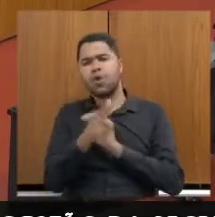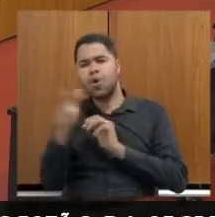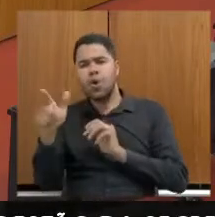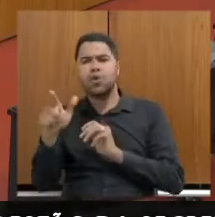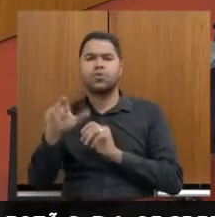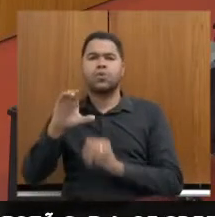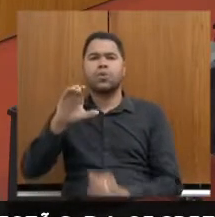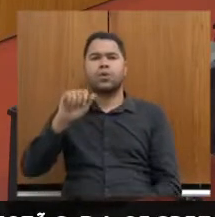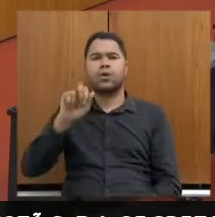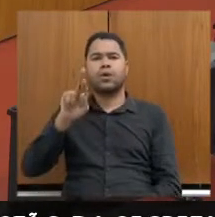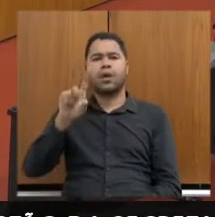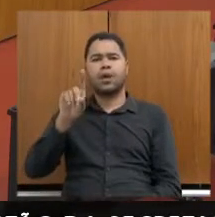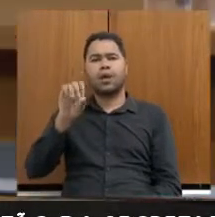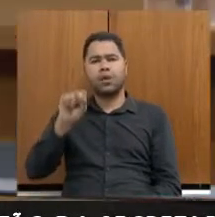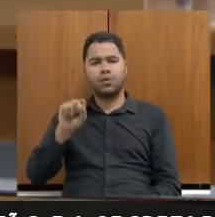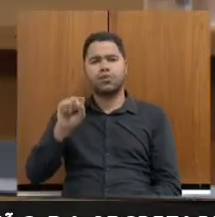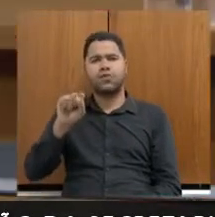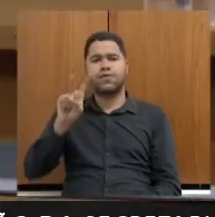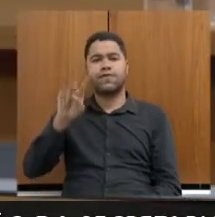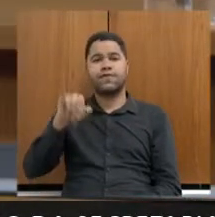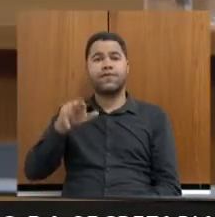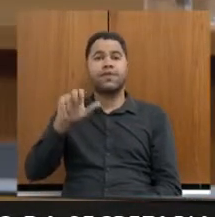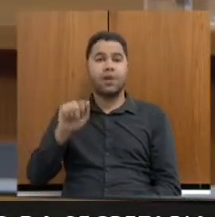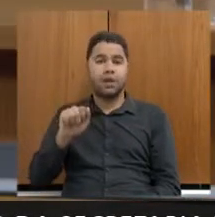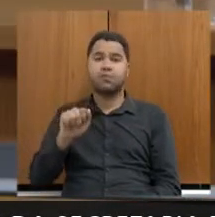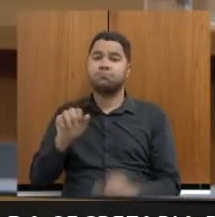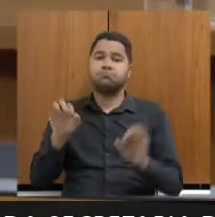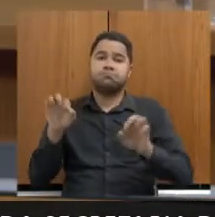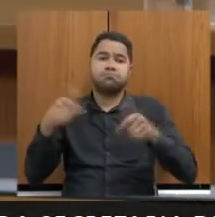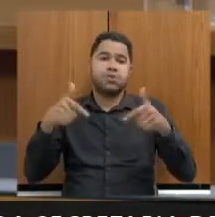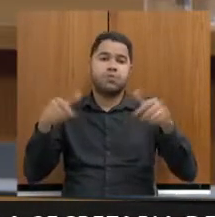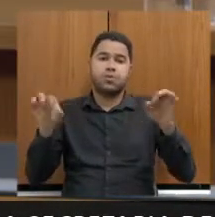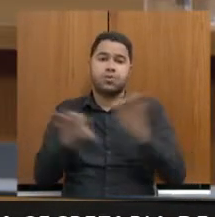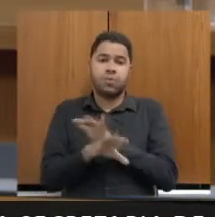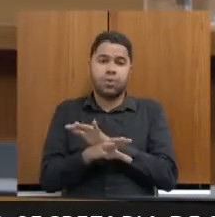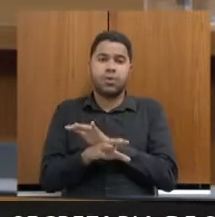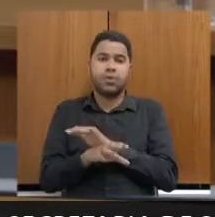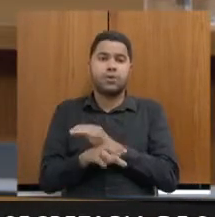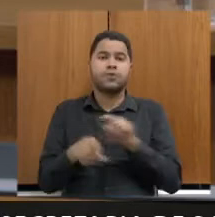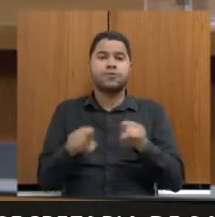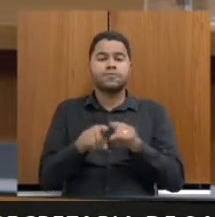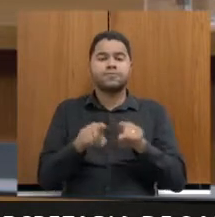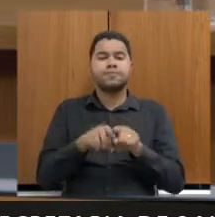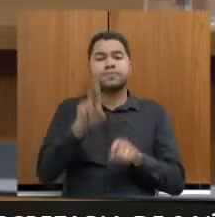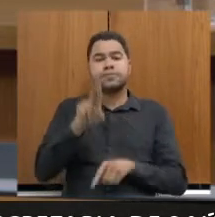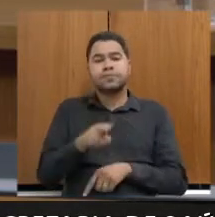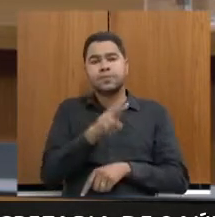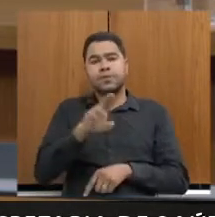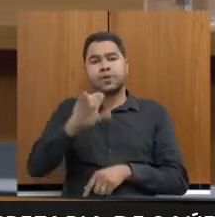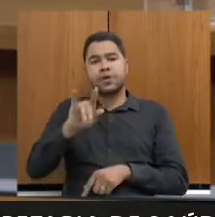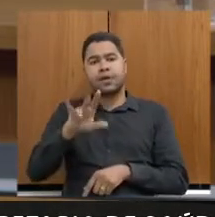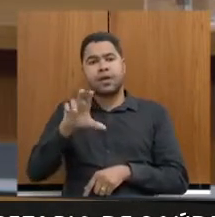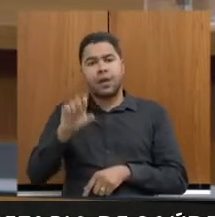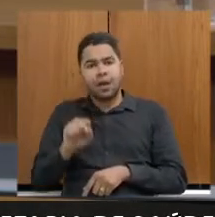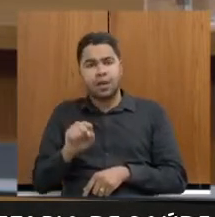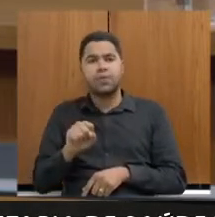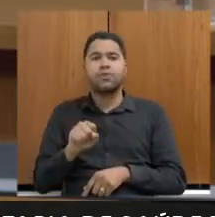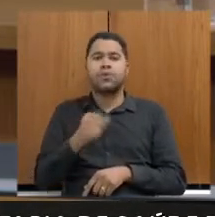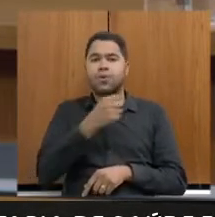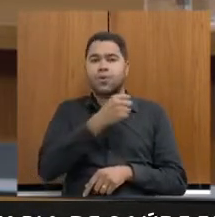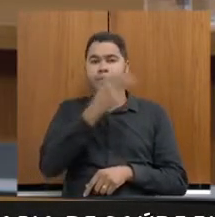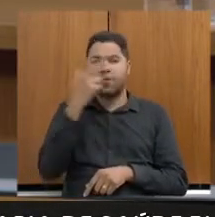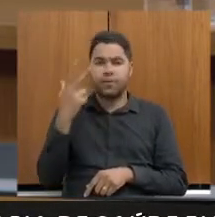Senador Carlos Viana o serviço tá pronto e aí o padre Carlos o prefeito Aécio Guedes eles vão inaugurar